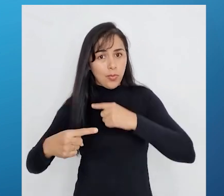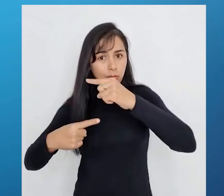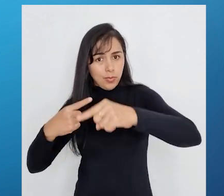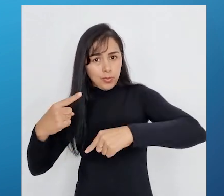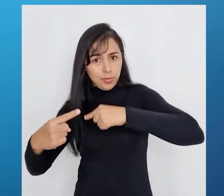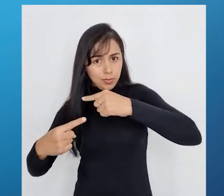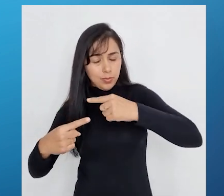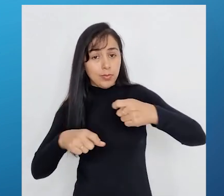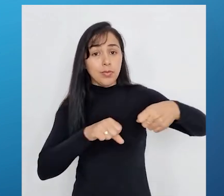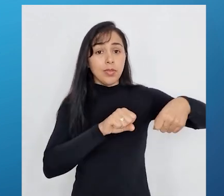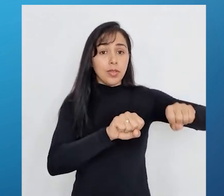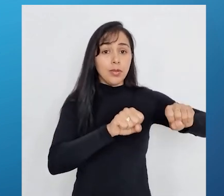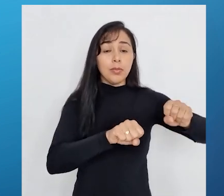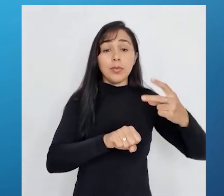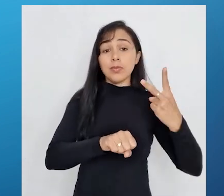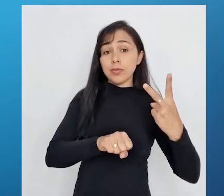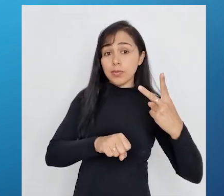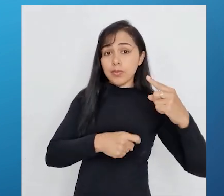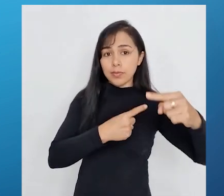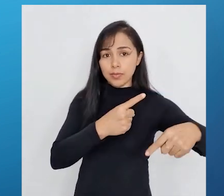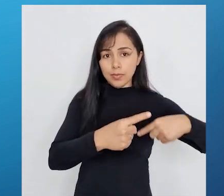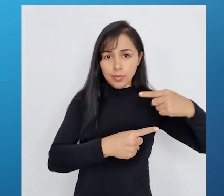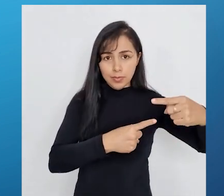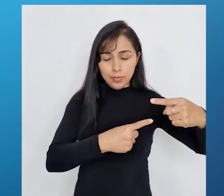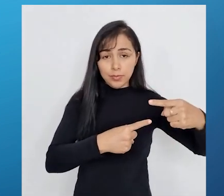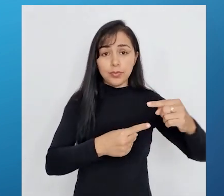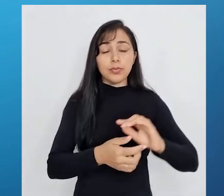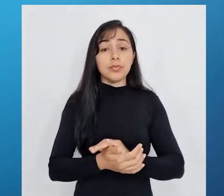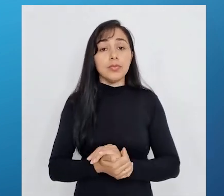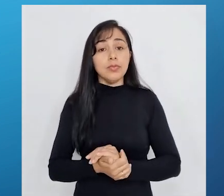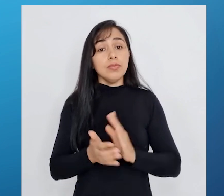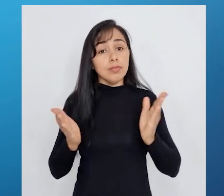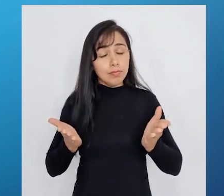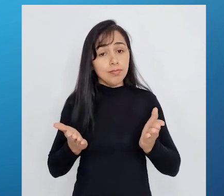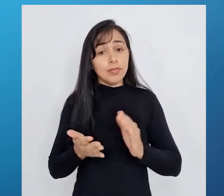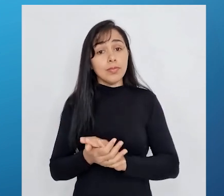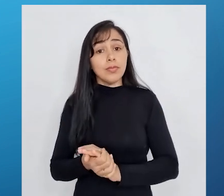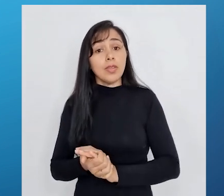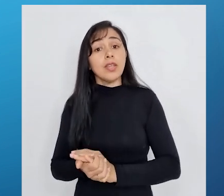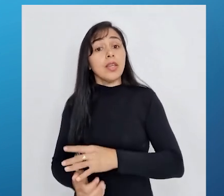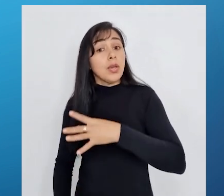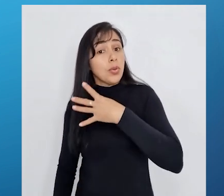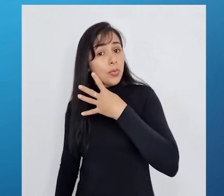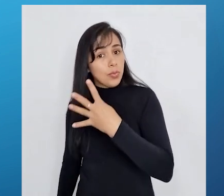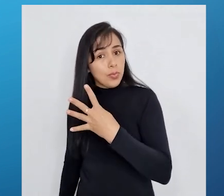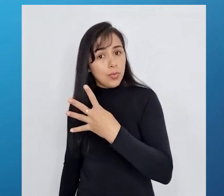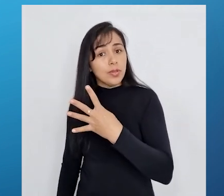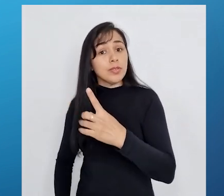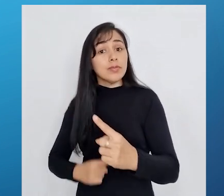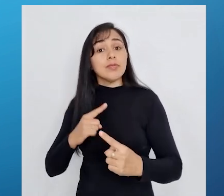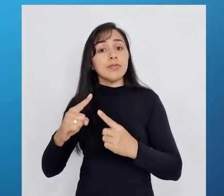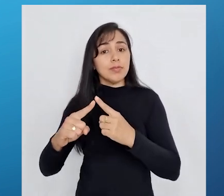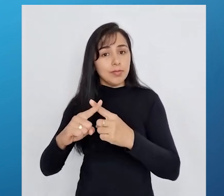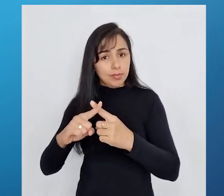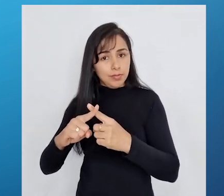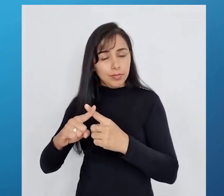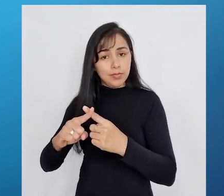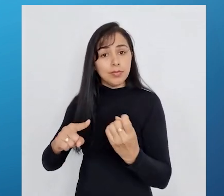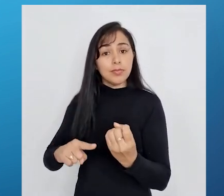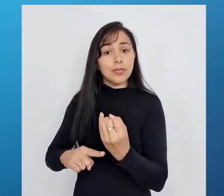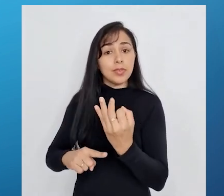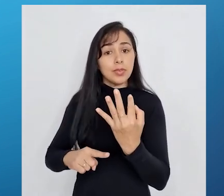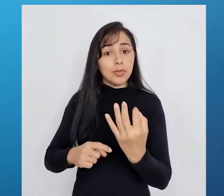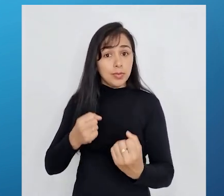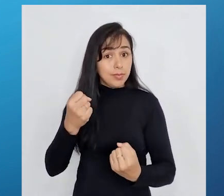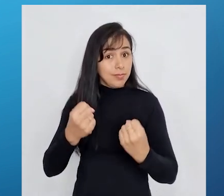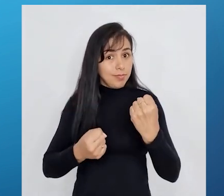é o carro, é 4 vezes a quantidade de carros, para a gente ter as rodas do carro, mais 2